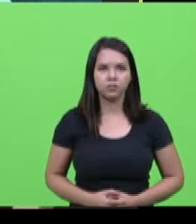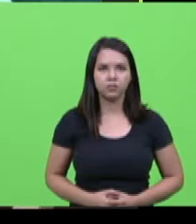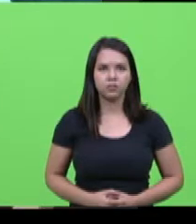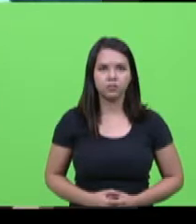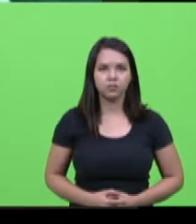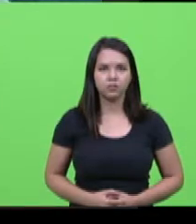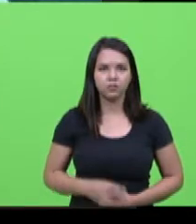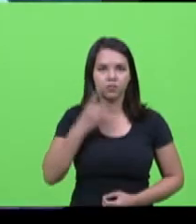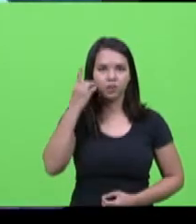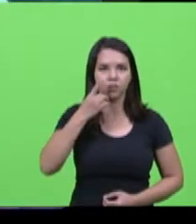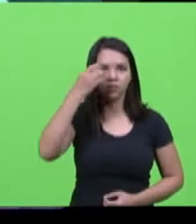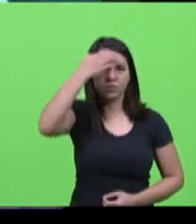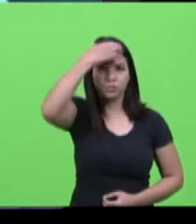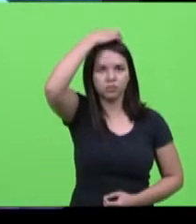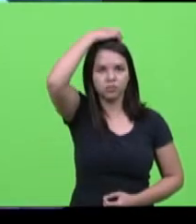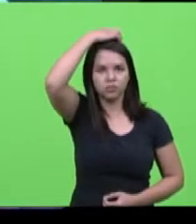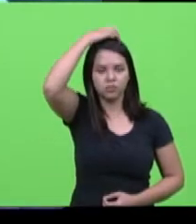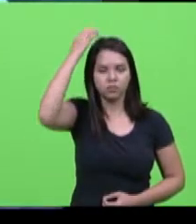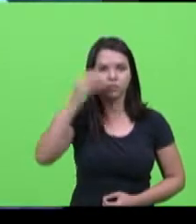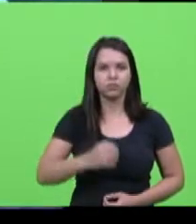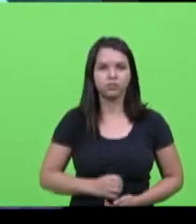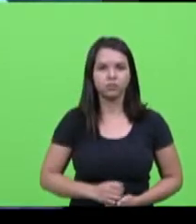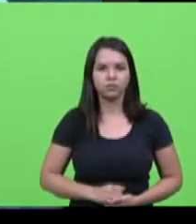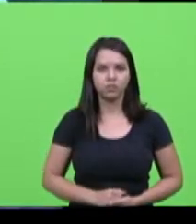Deputado Coronel Mocelin.